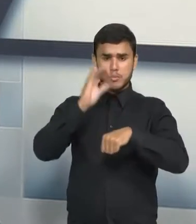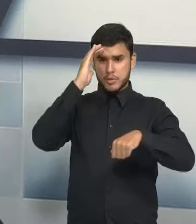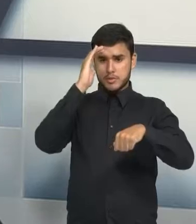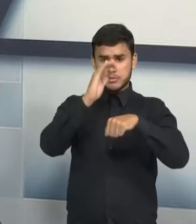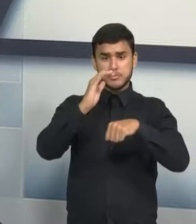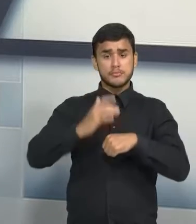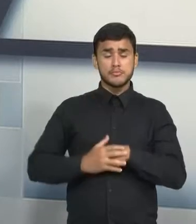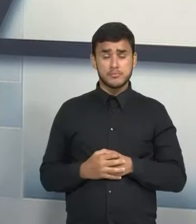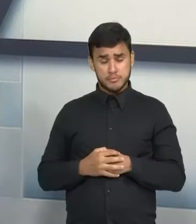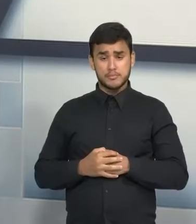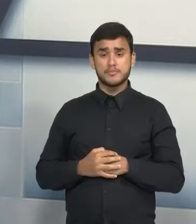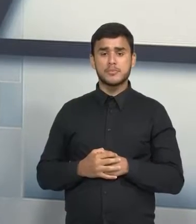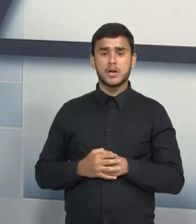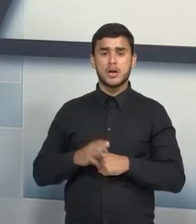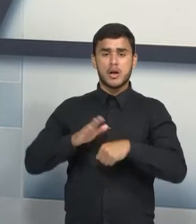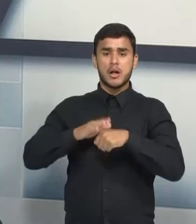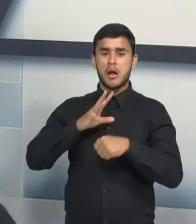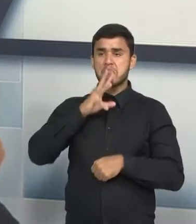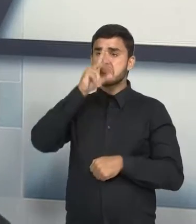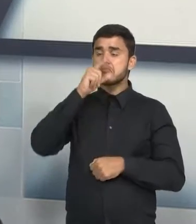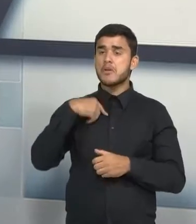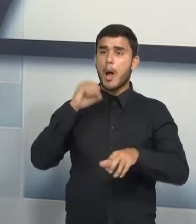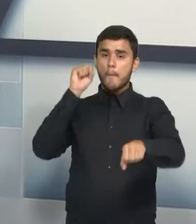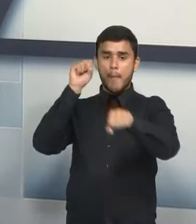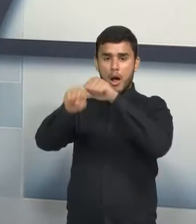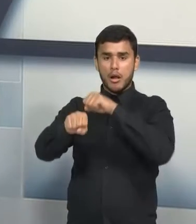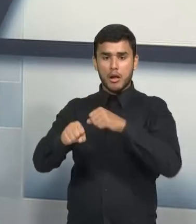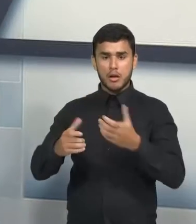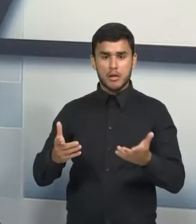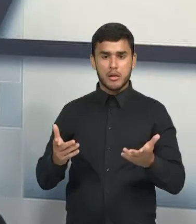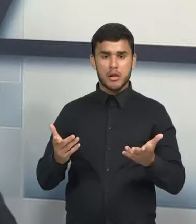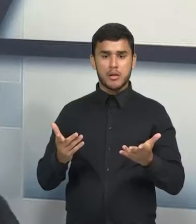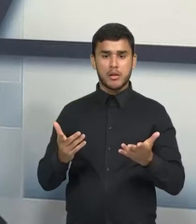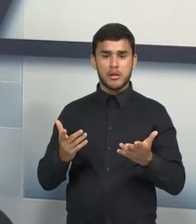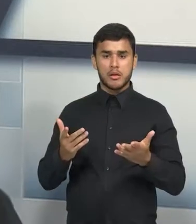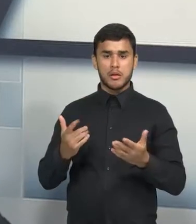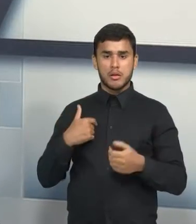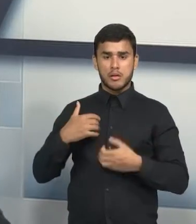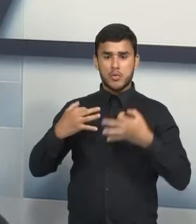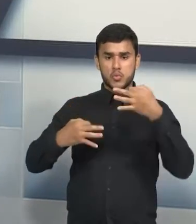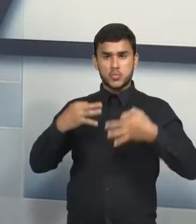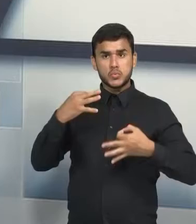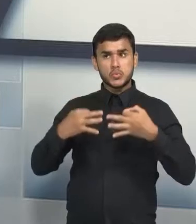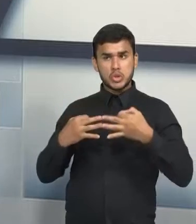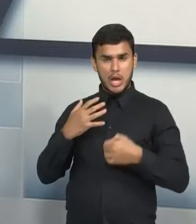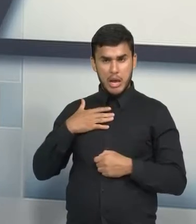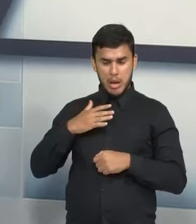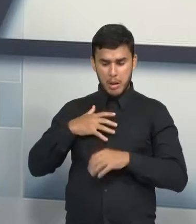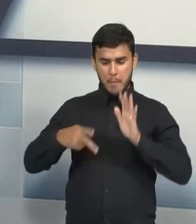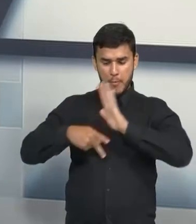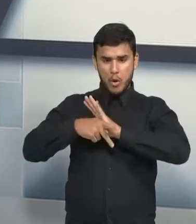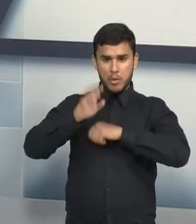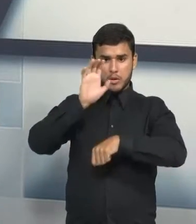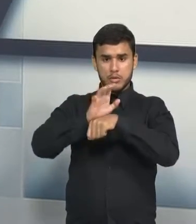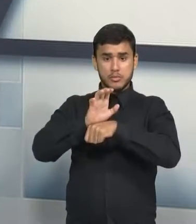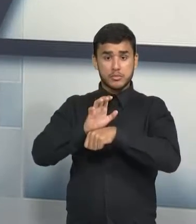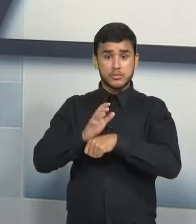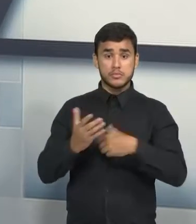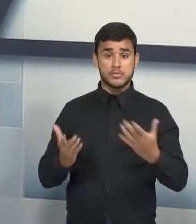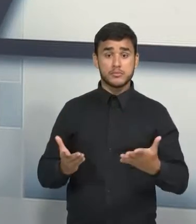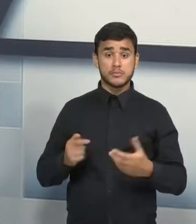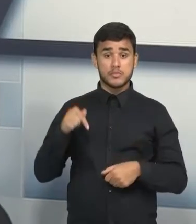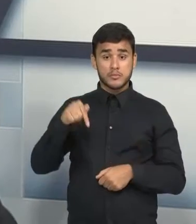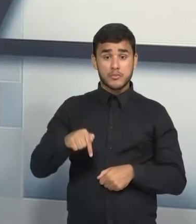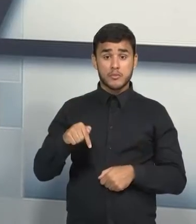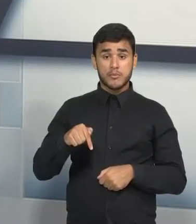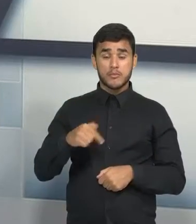E não existe essa história de matar, de se julgar e matar pelo Estado, não. A pena de morte do nosso país,